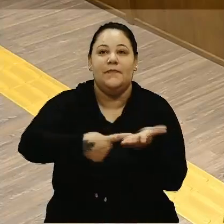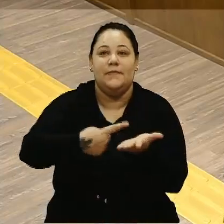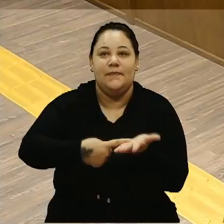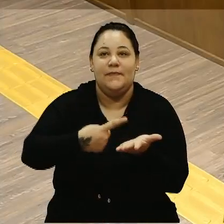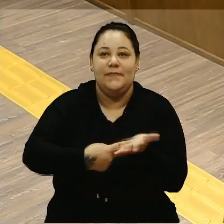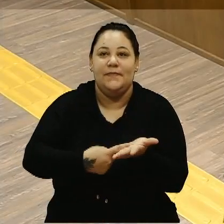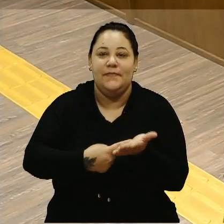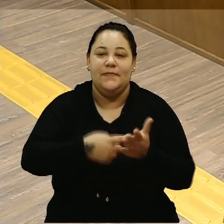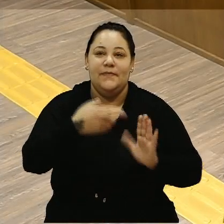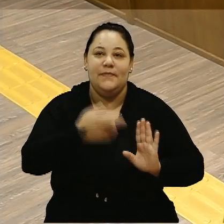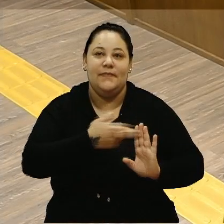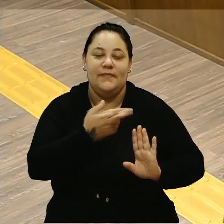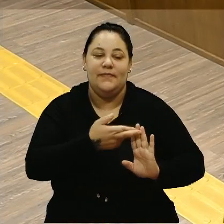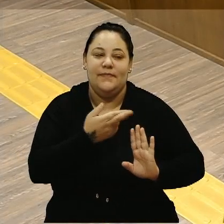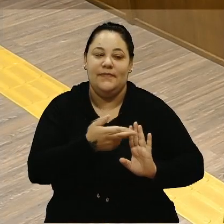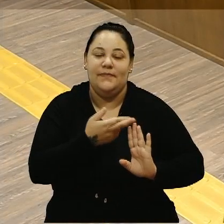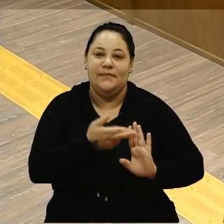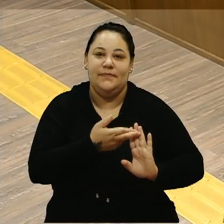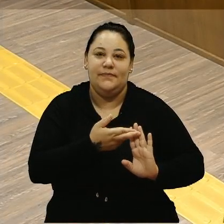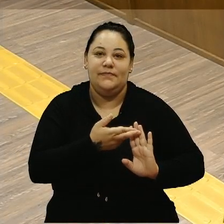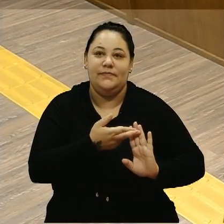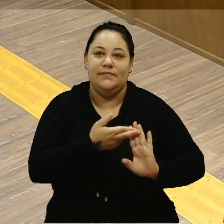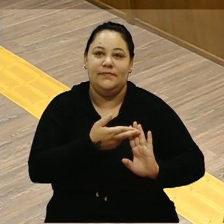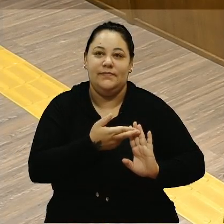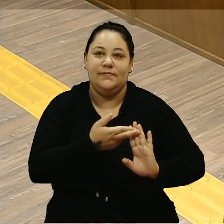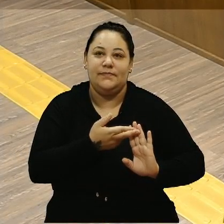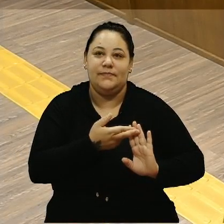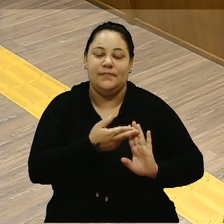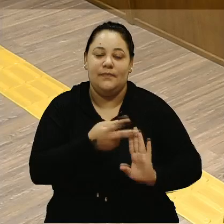O requerimento